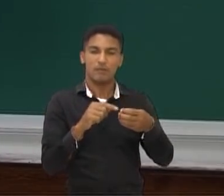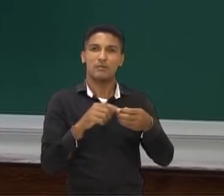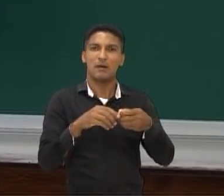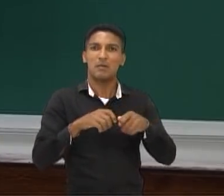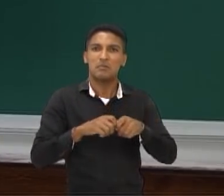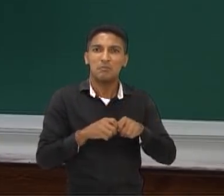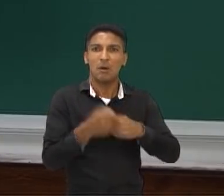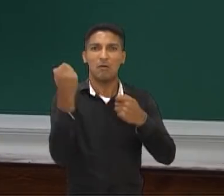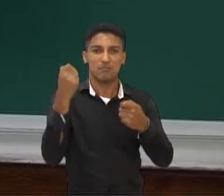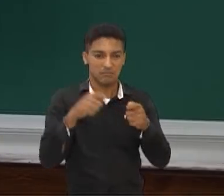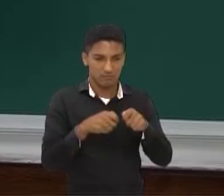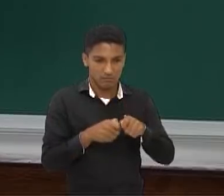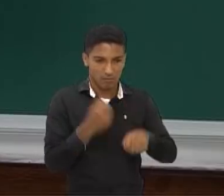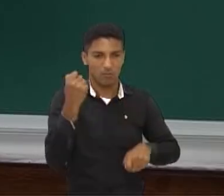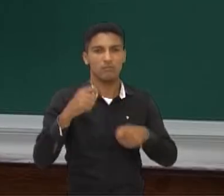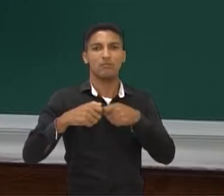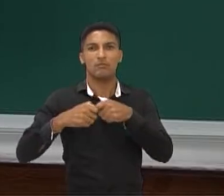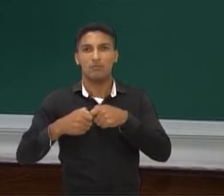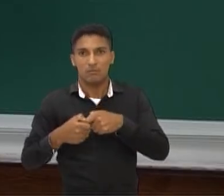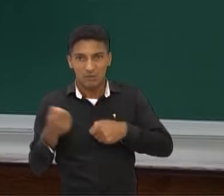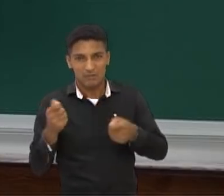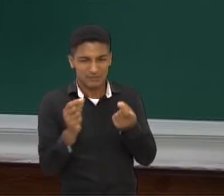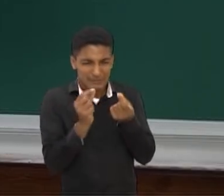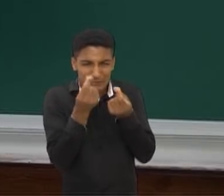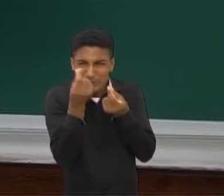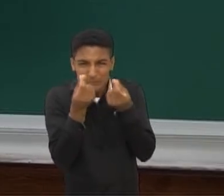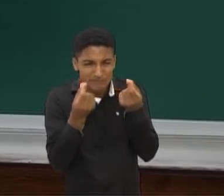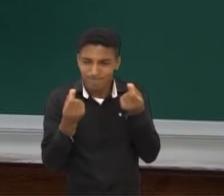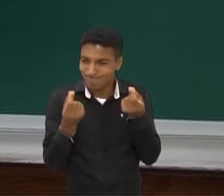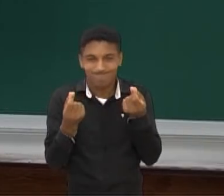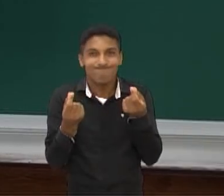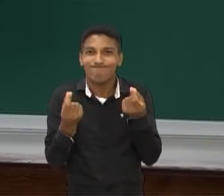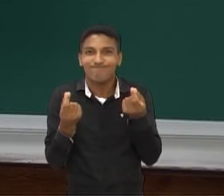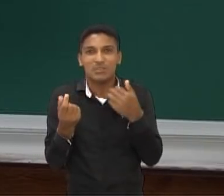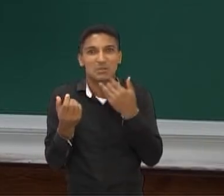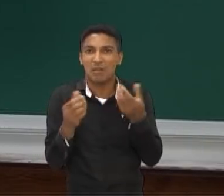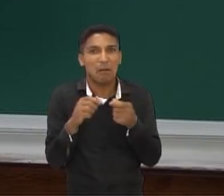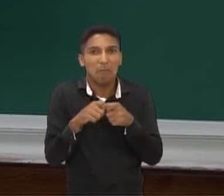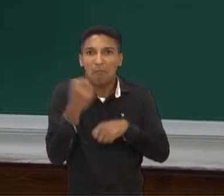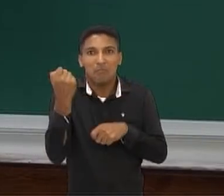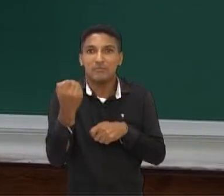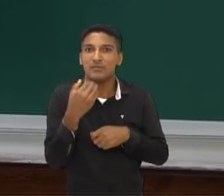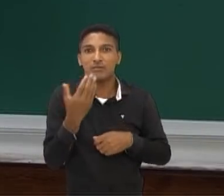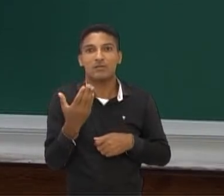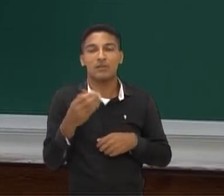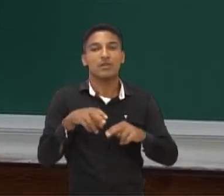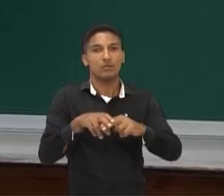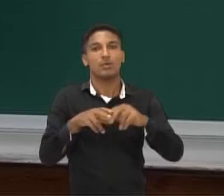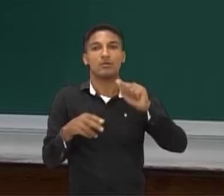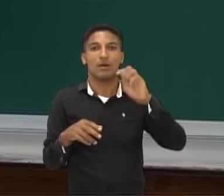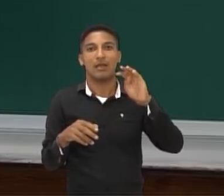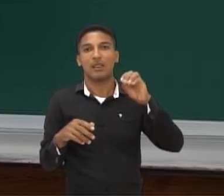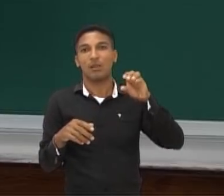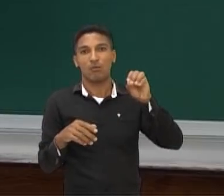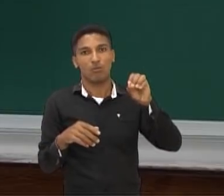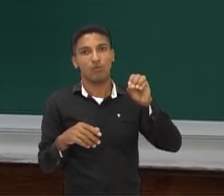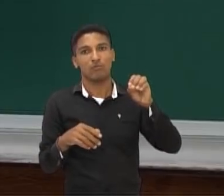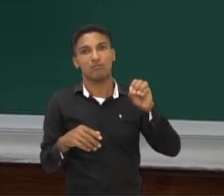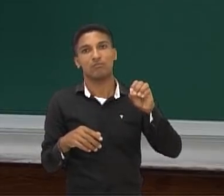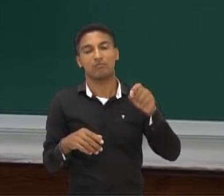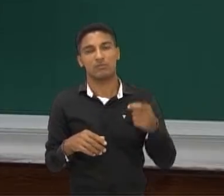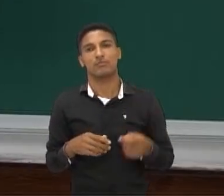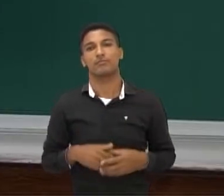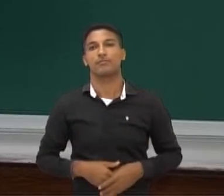você chega num elemento que você não consegue mais quebrar. Esse é o átomo, segundo os filósofos.